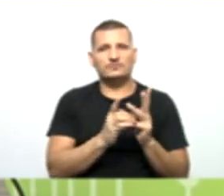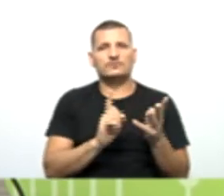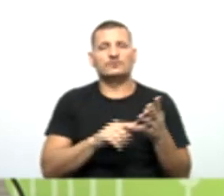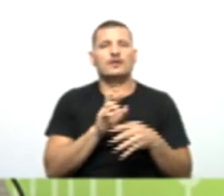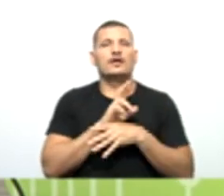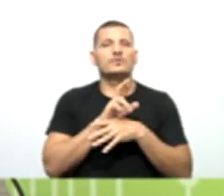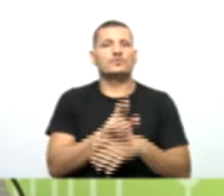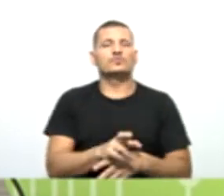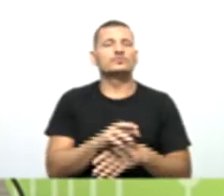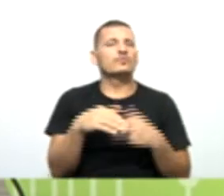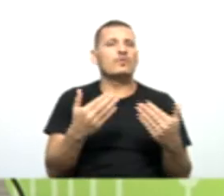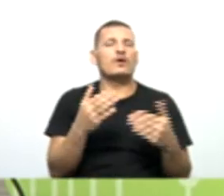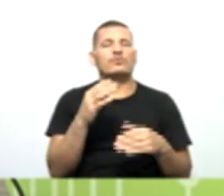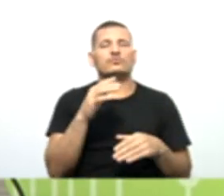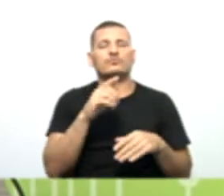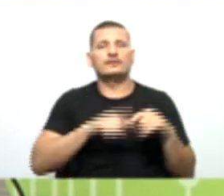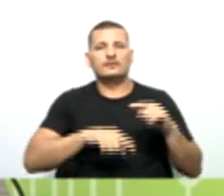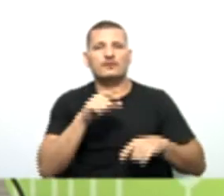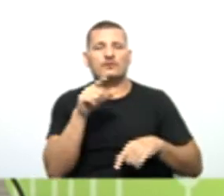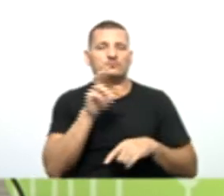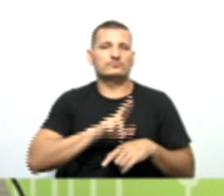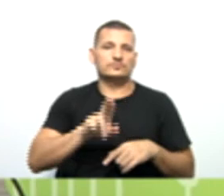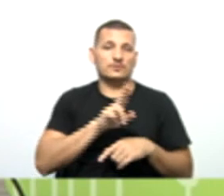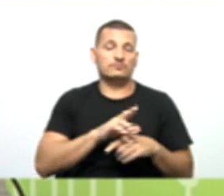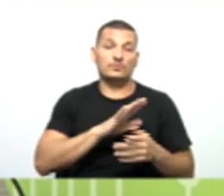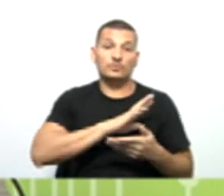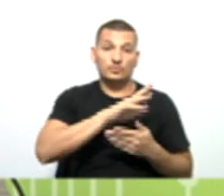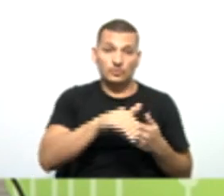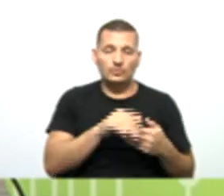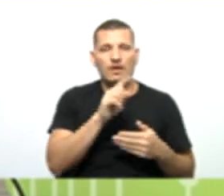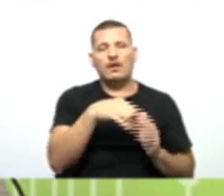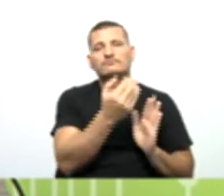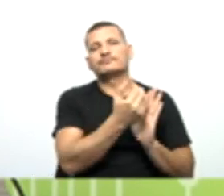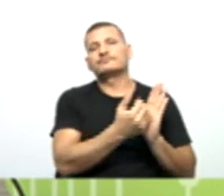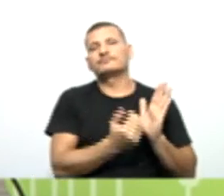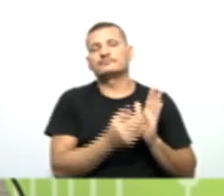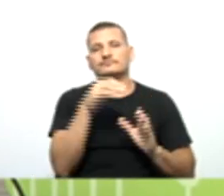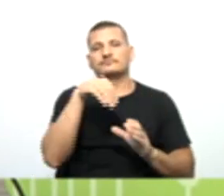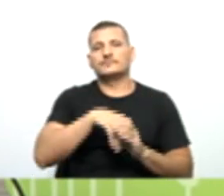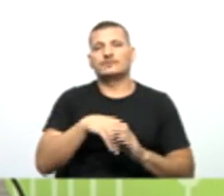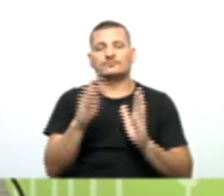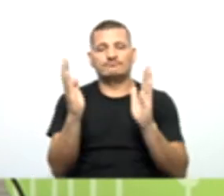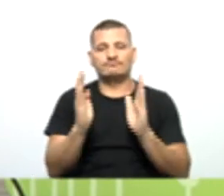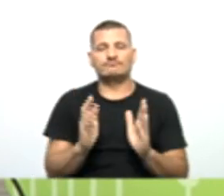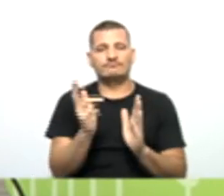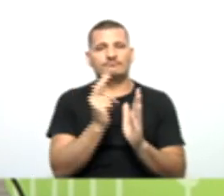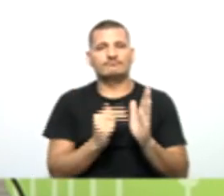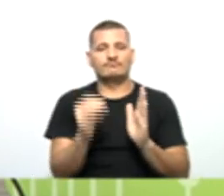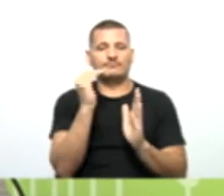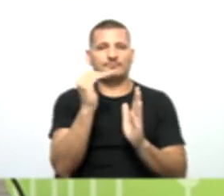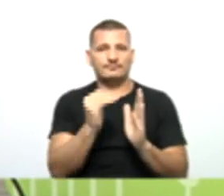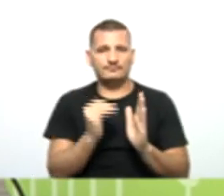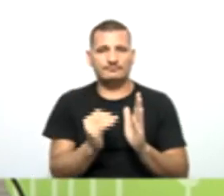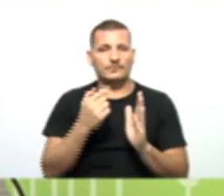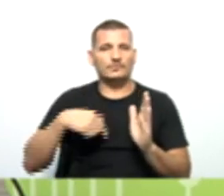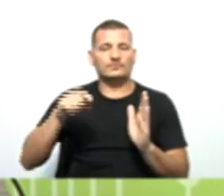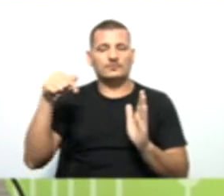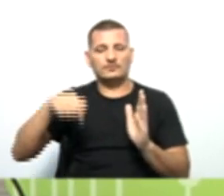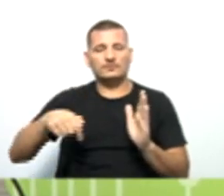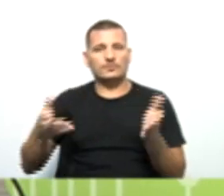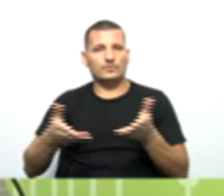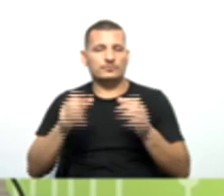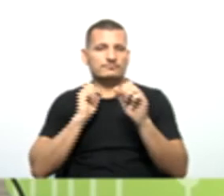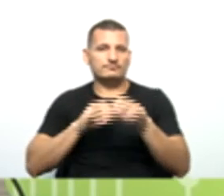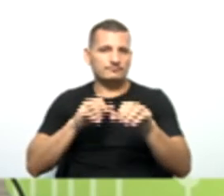recursos didáticos que a gente vai estar utilizando. Isso tudo são atividades previstas dentro do escopo para a gente poder estar aqui hoje ministrando essa